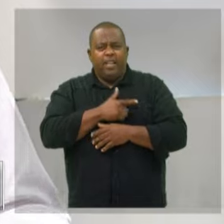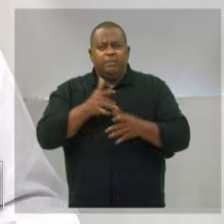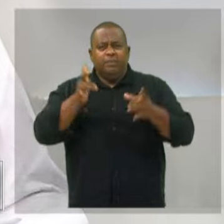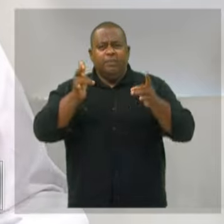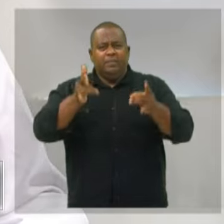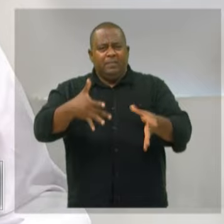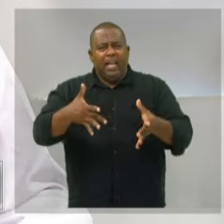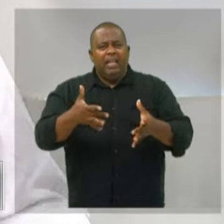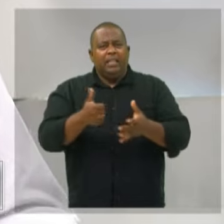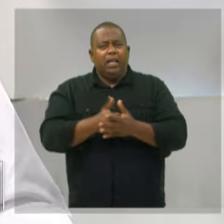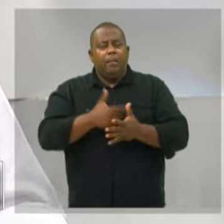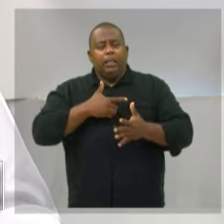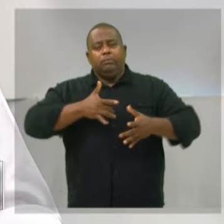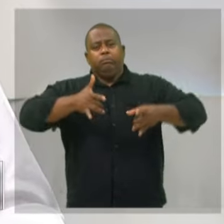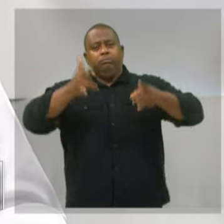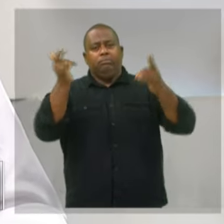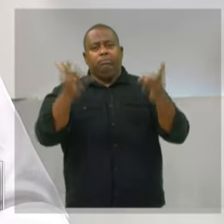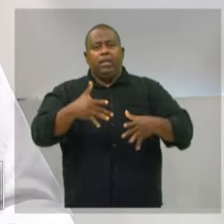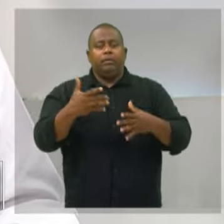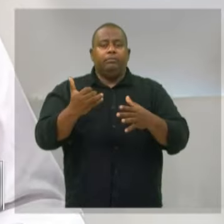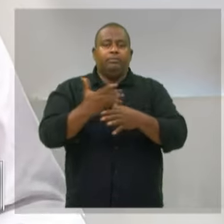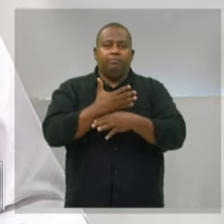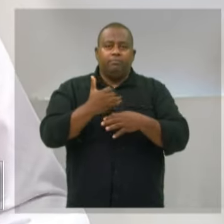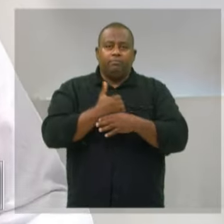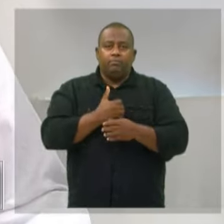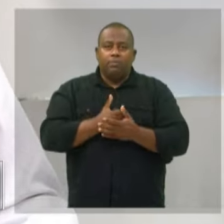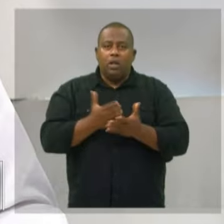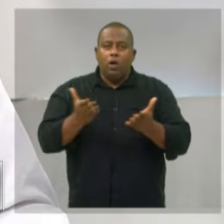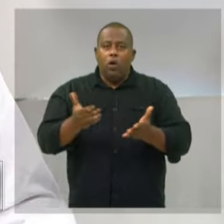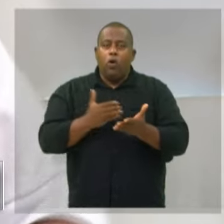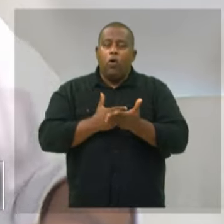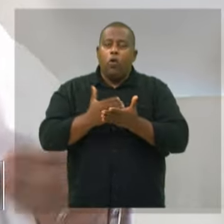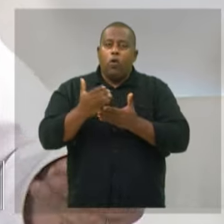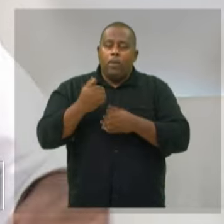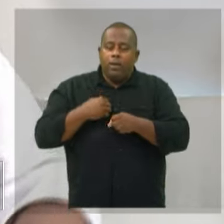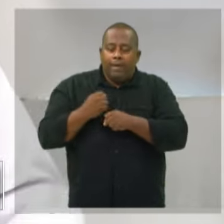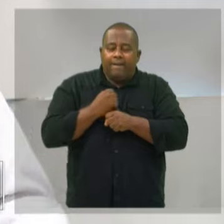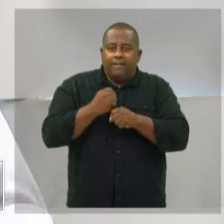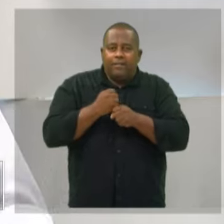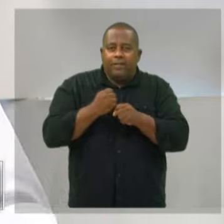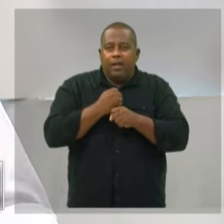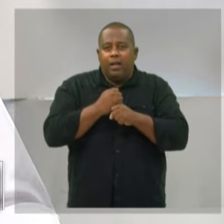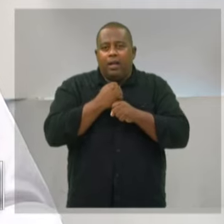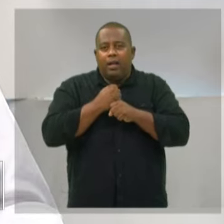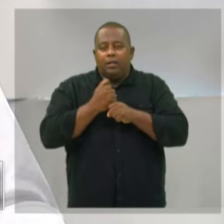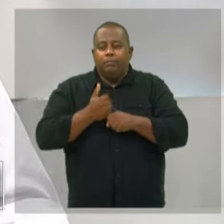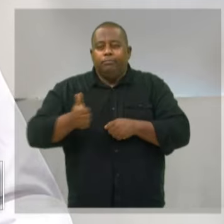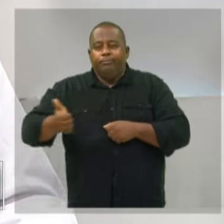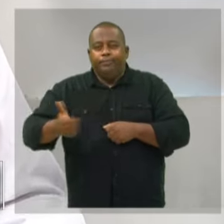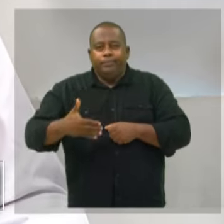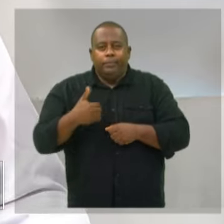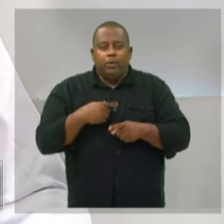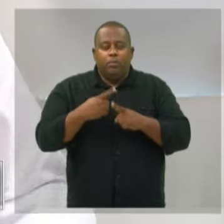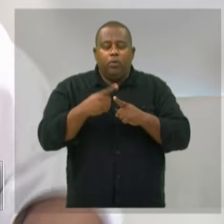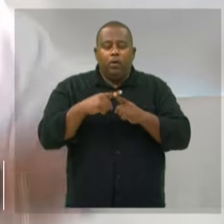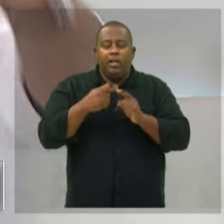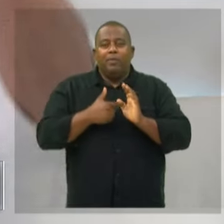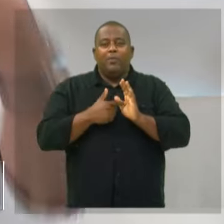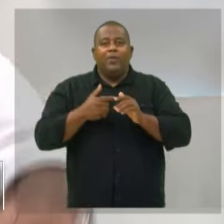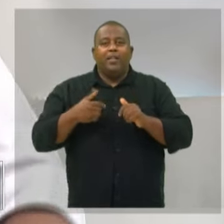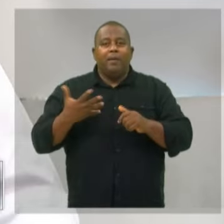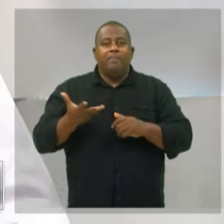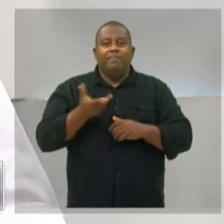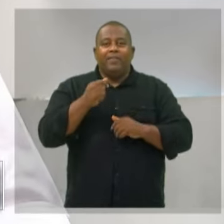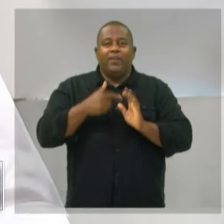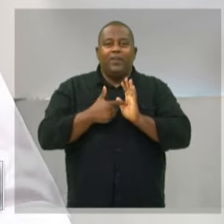eles largaram a cidade agora que começaram para buraco para poder tentar iludir o povo é uma campanha de fake